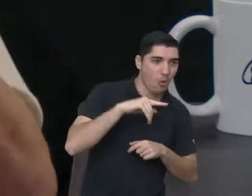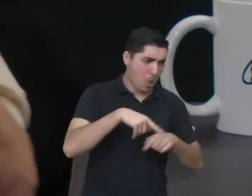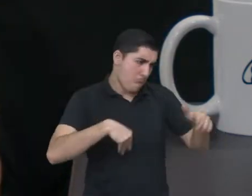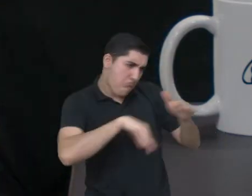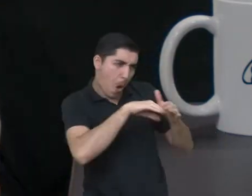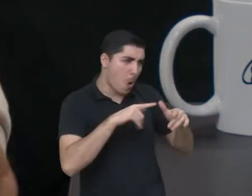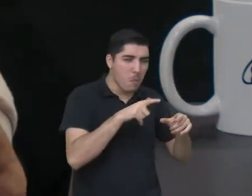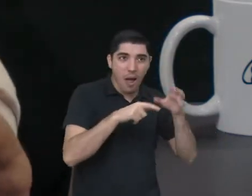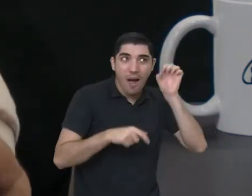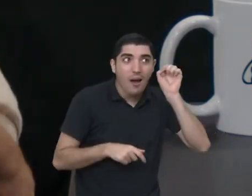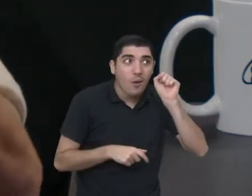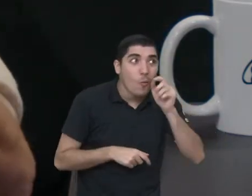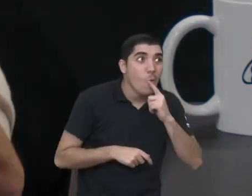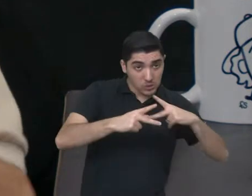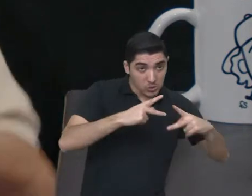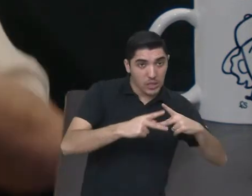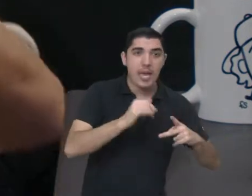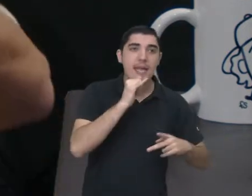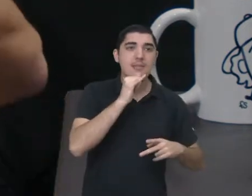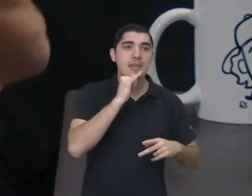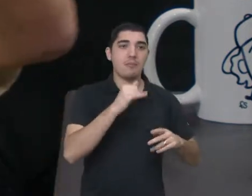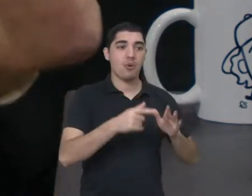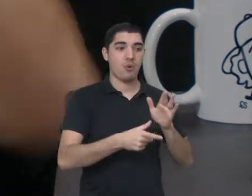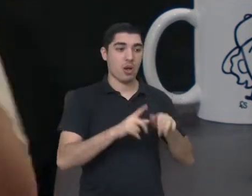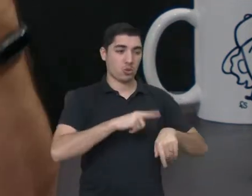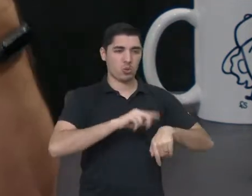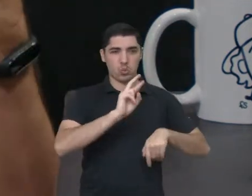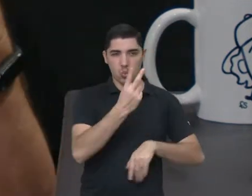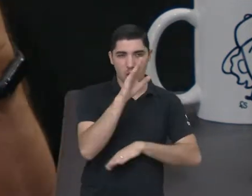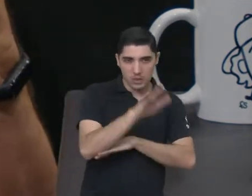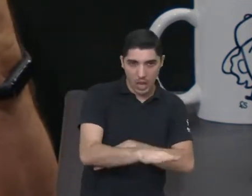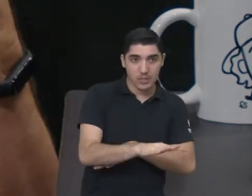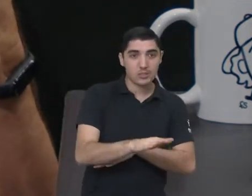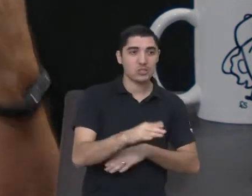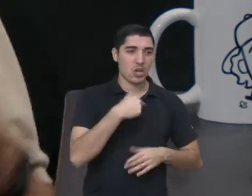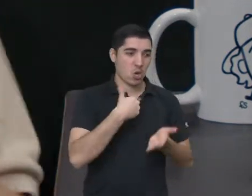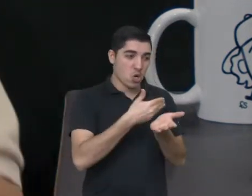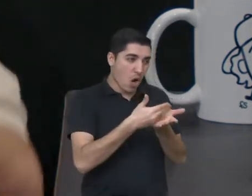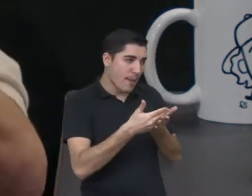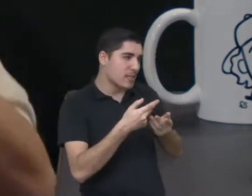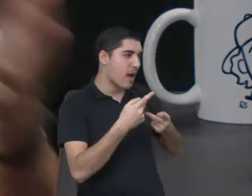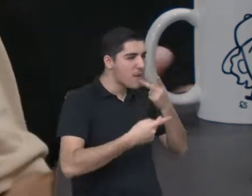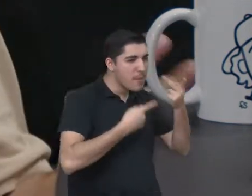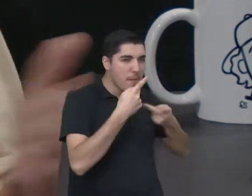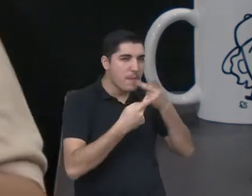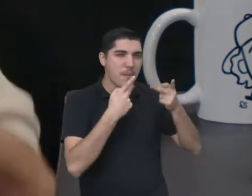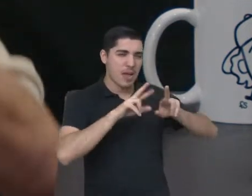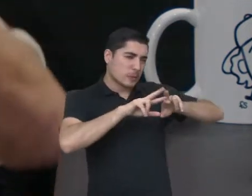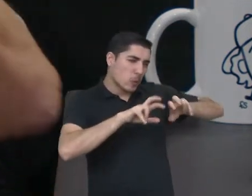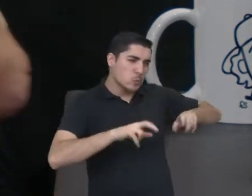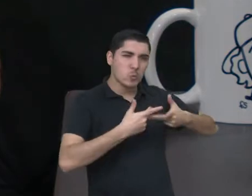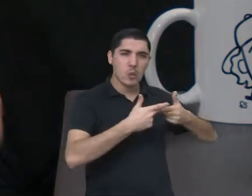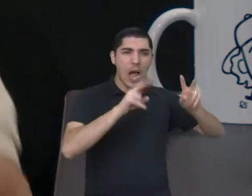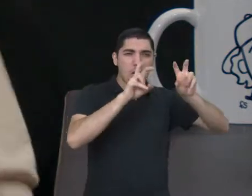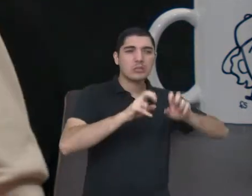o rádio, com certeza. Hoje você vê, está transmitindo, você entra na internet, tem jogo lá do interior do Amazonas que está